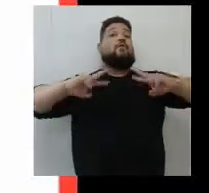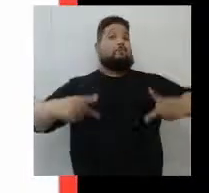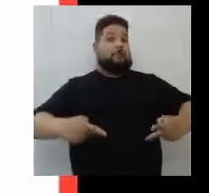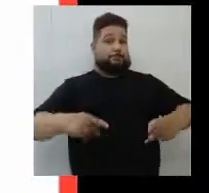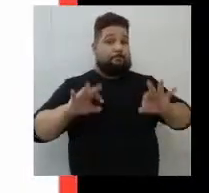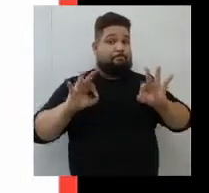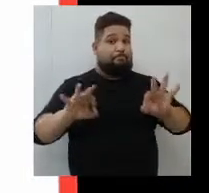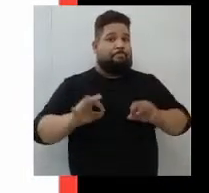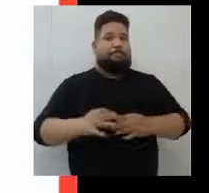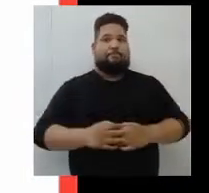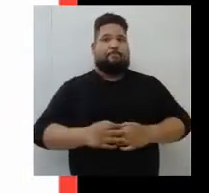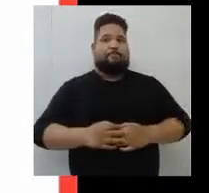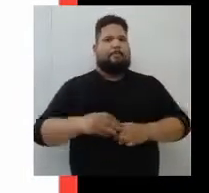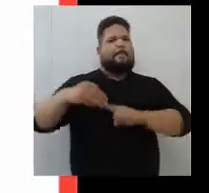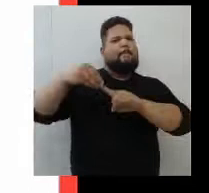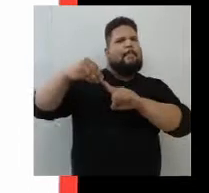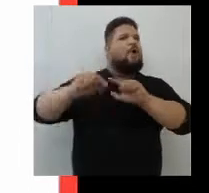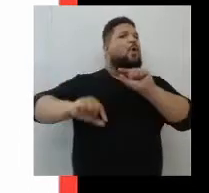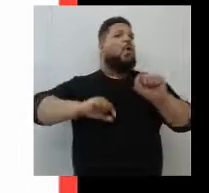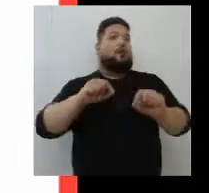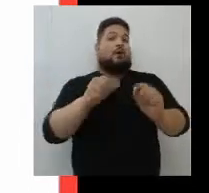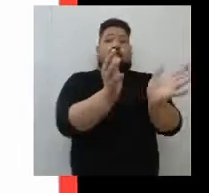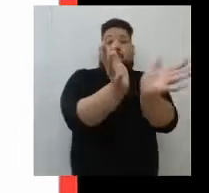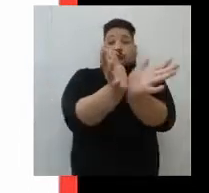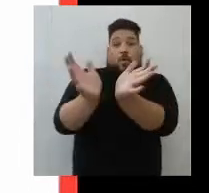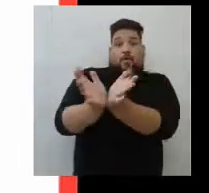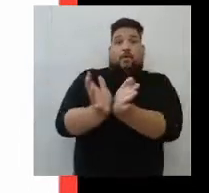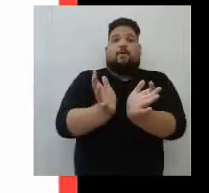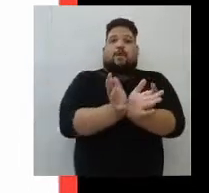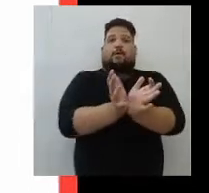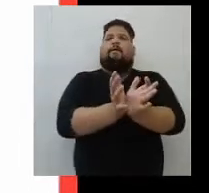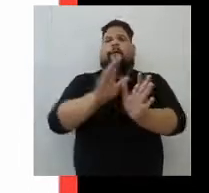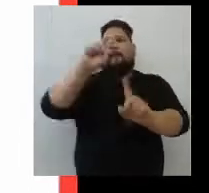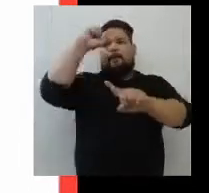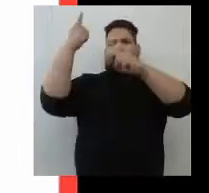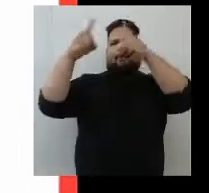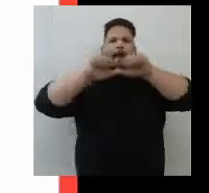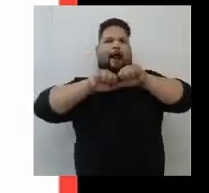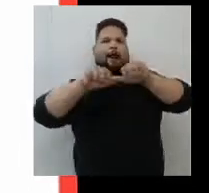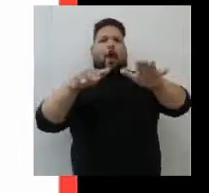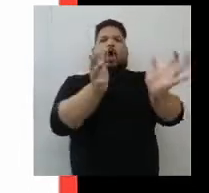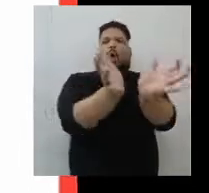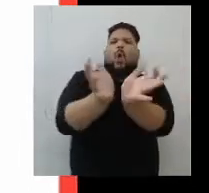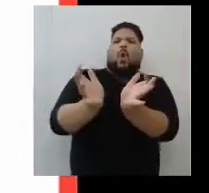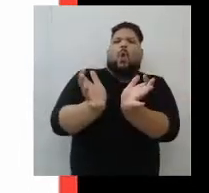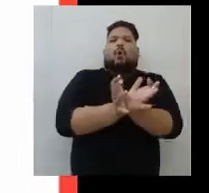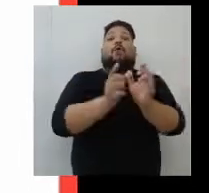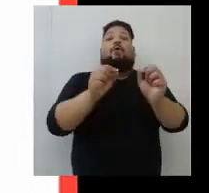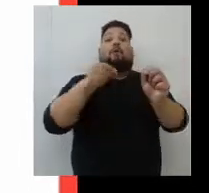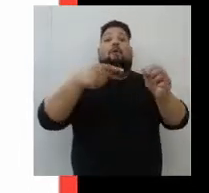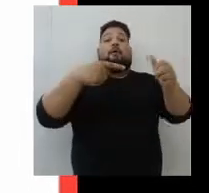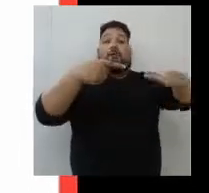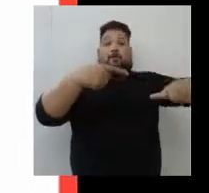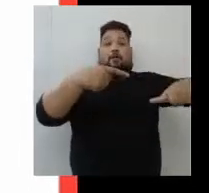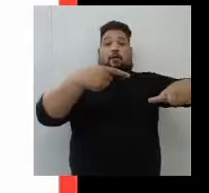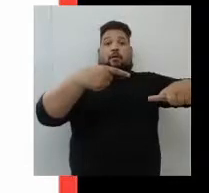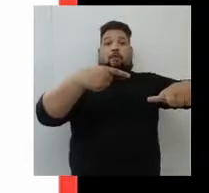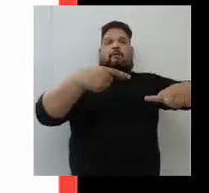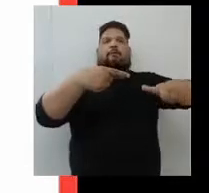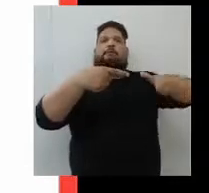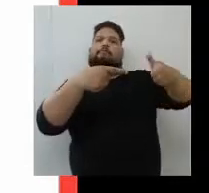certo? Principalmente sobre as classes, essas ideias se propagavam entre as classes média e classes